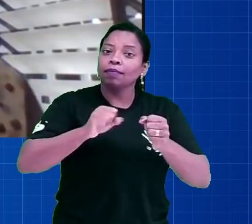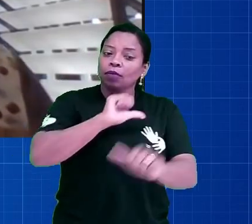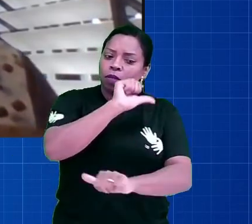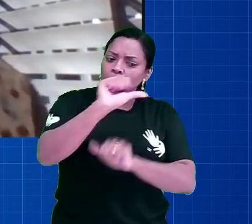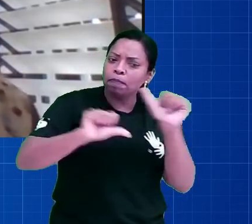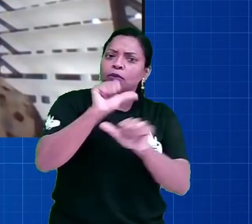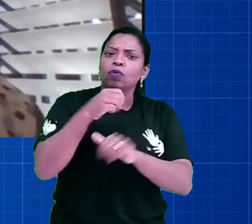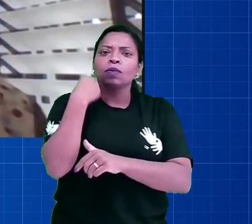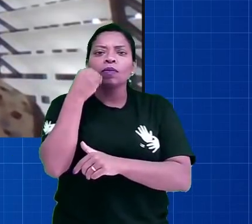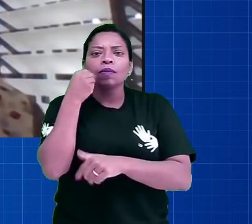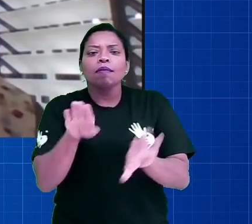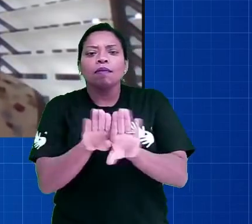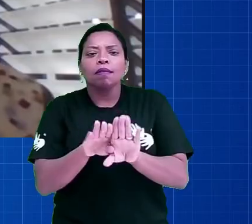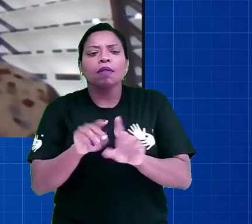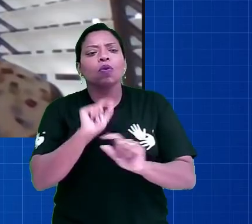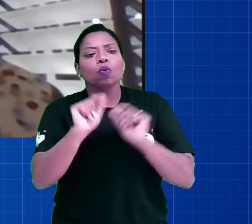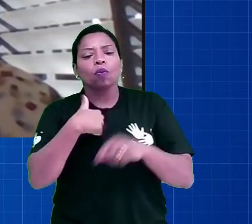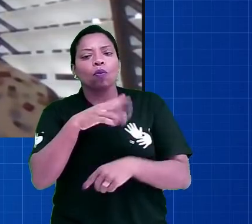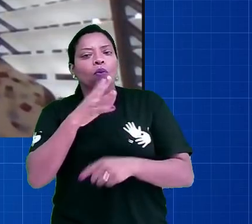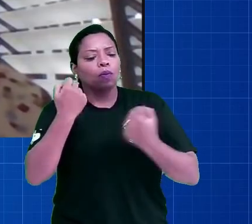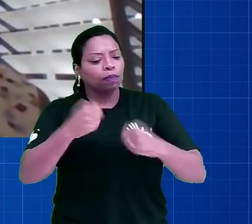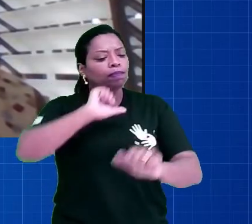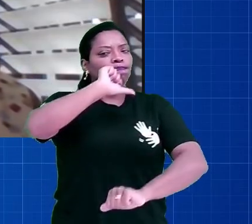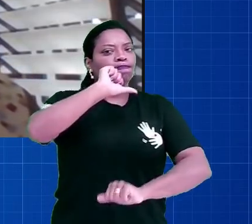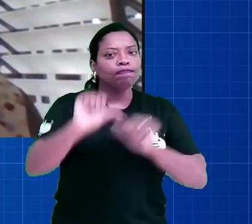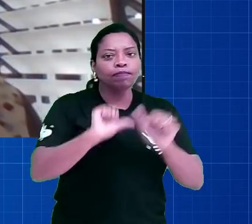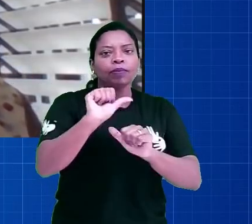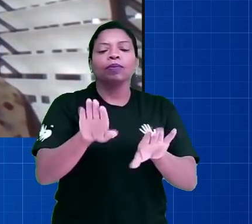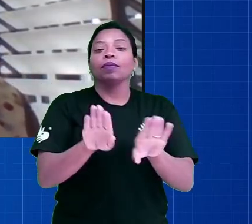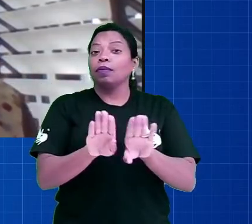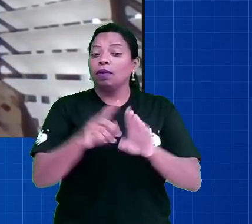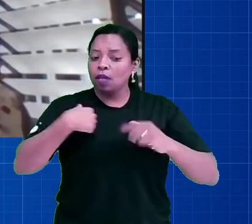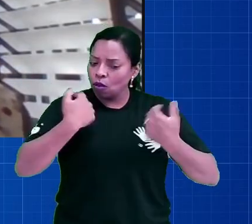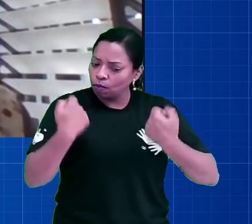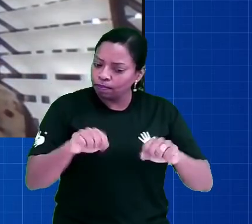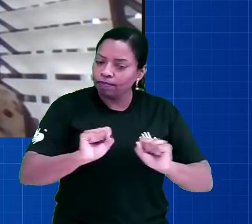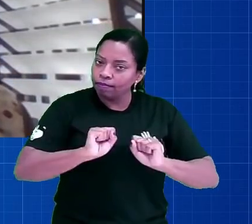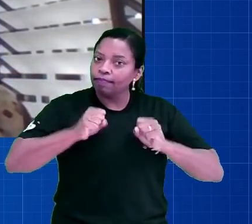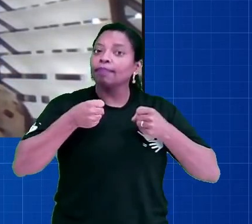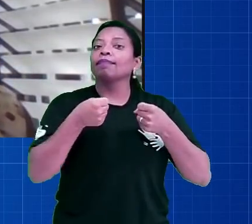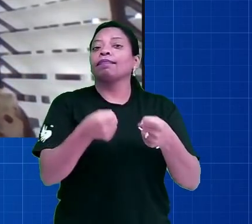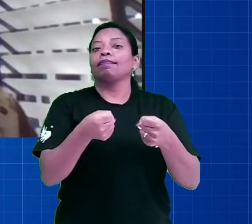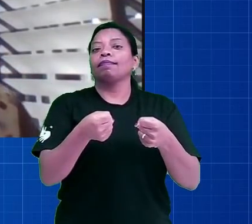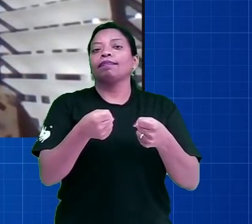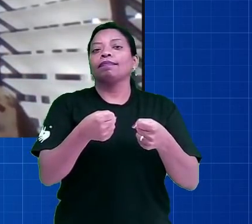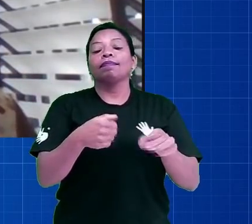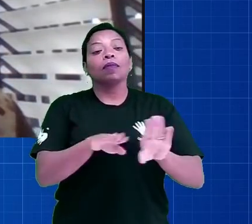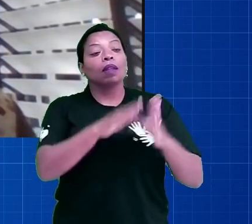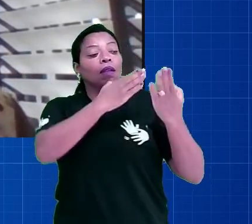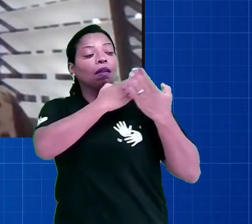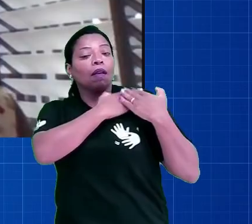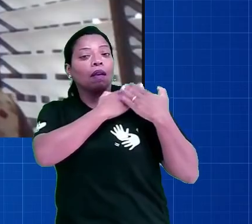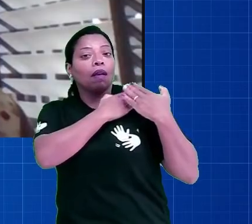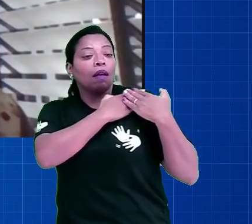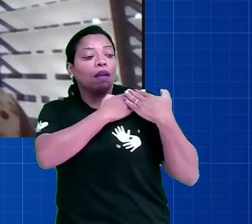tá? Disposto a isso, né? A gente também pode dizer que essa definição de papéis, né? Que se tiver